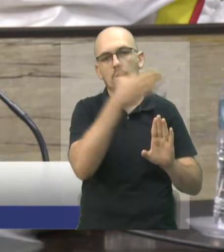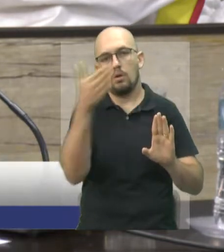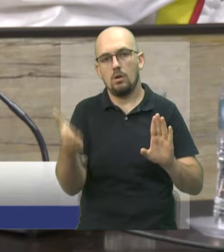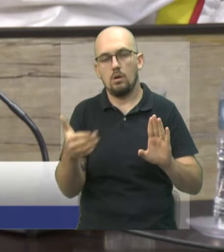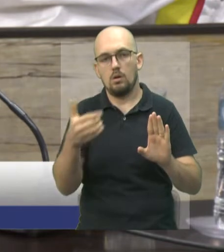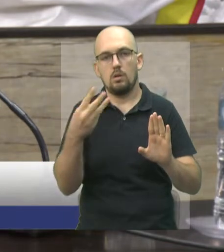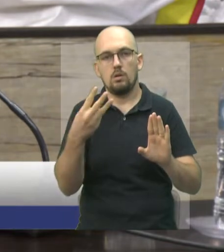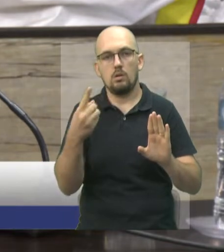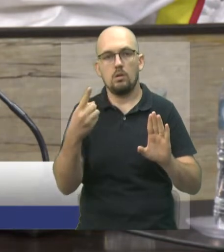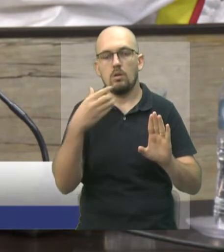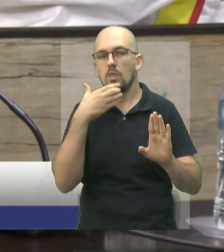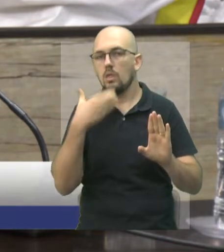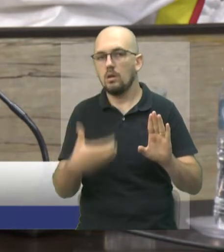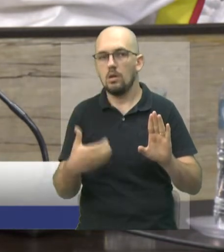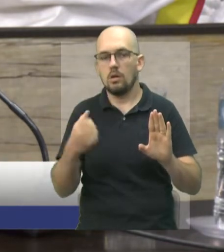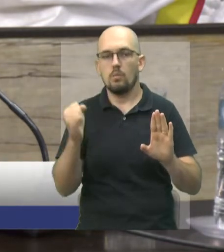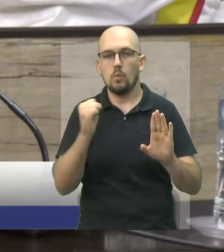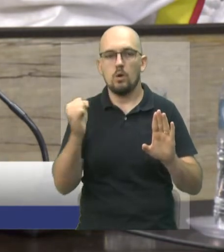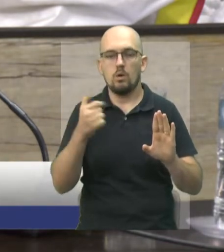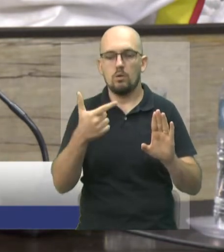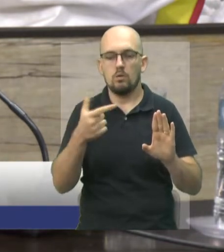dezembro de 2022.